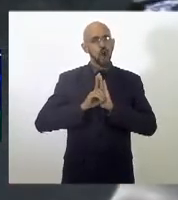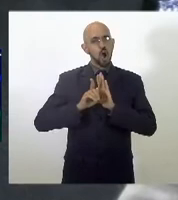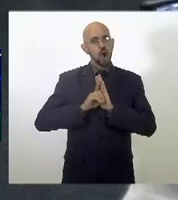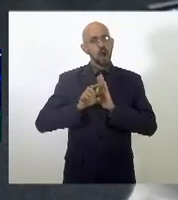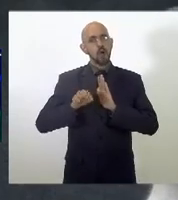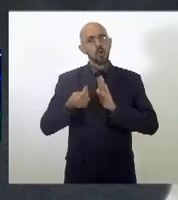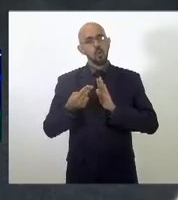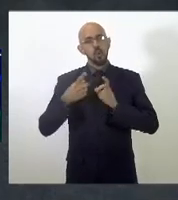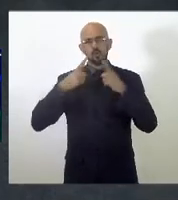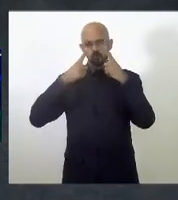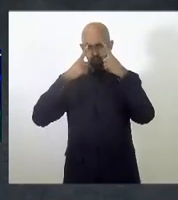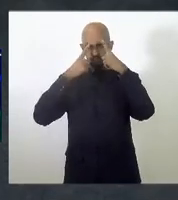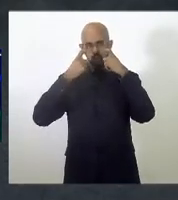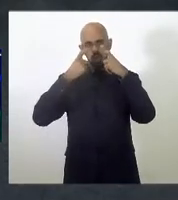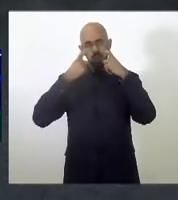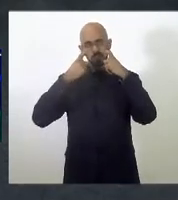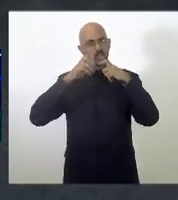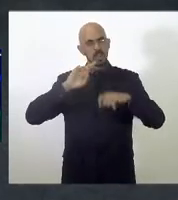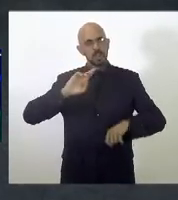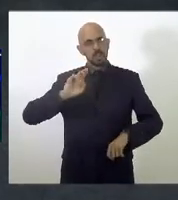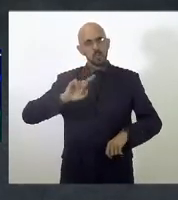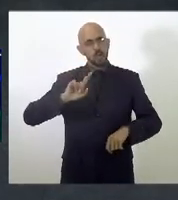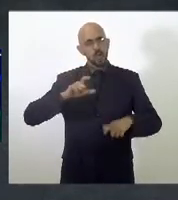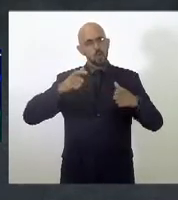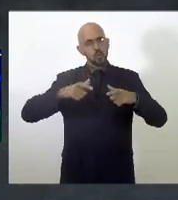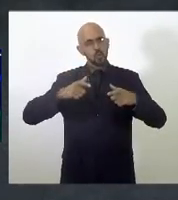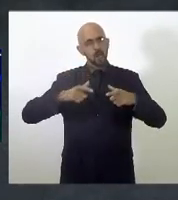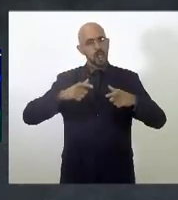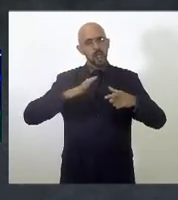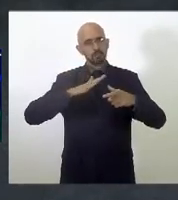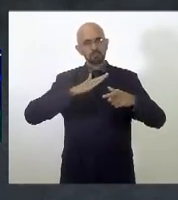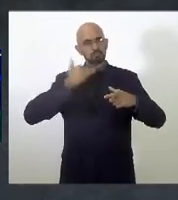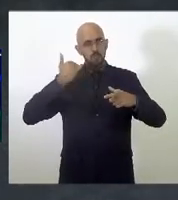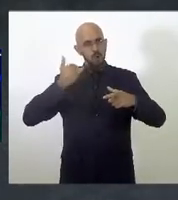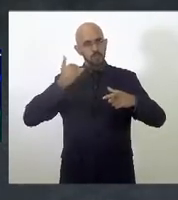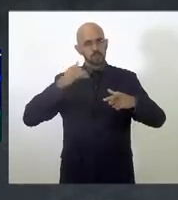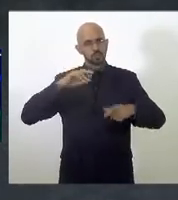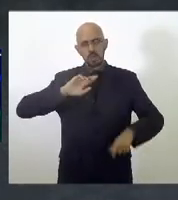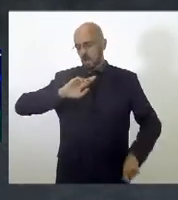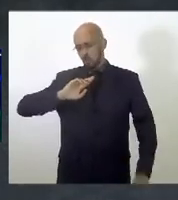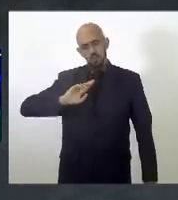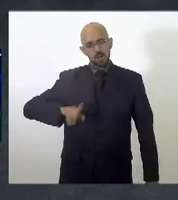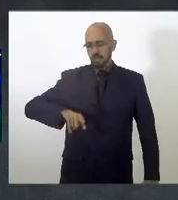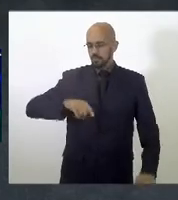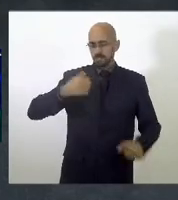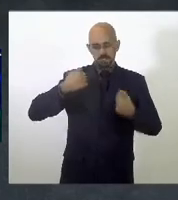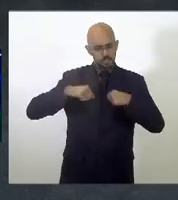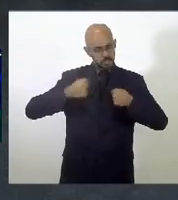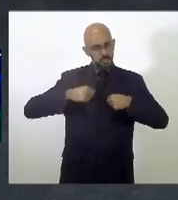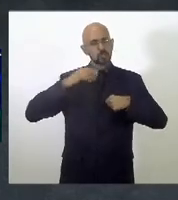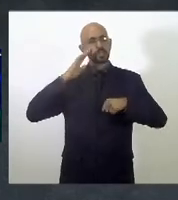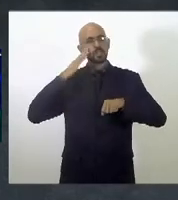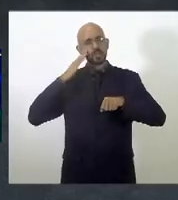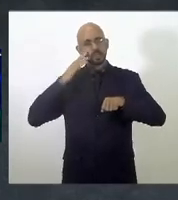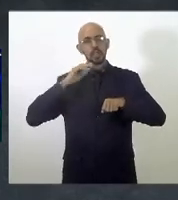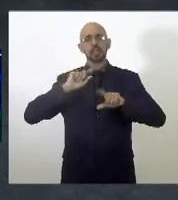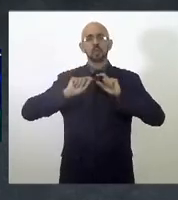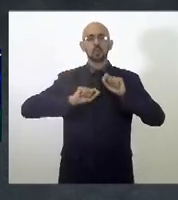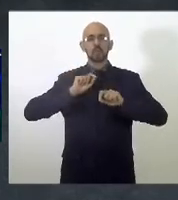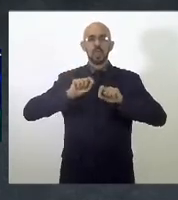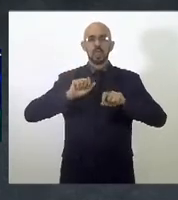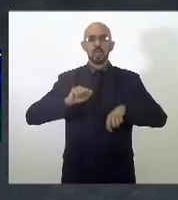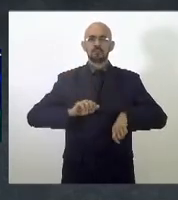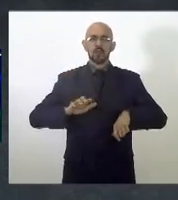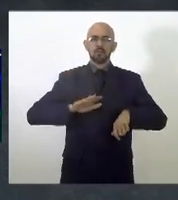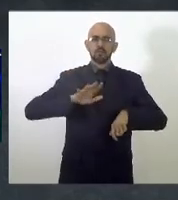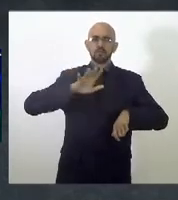espaço de violência, um espaço de morte. É preciso entender que a favela é formada